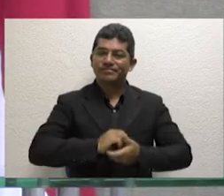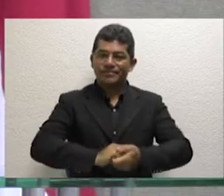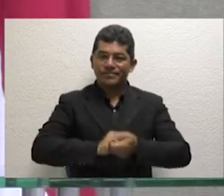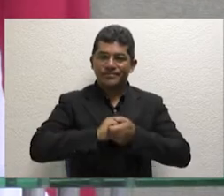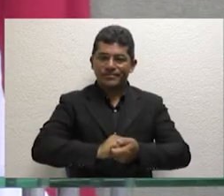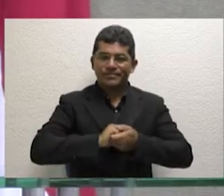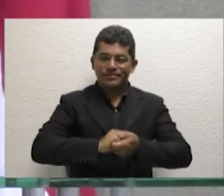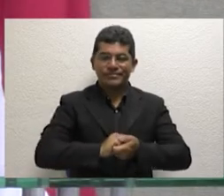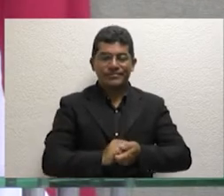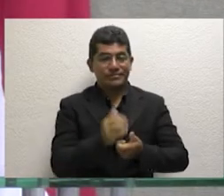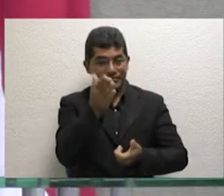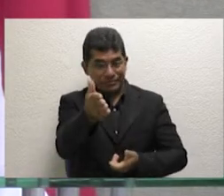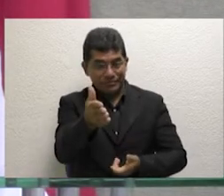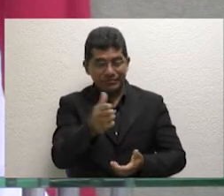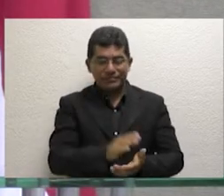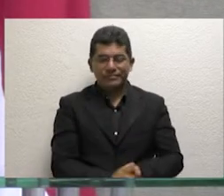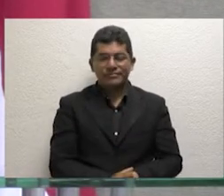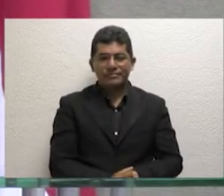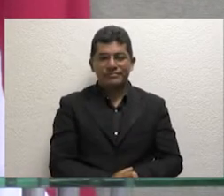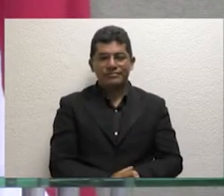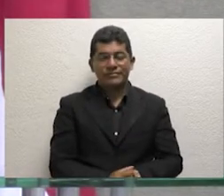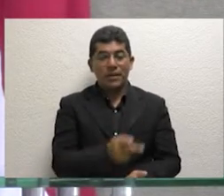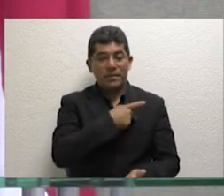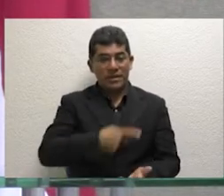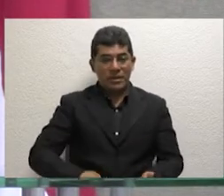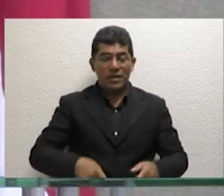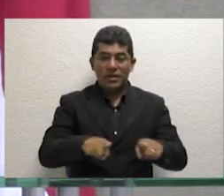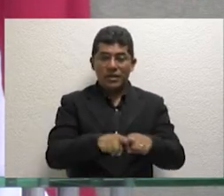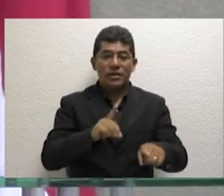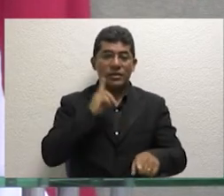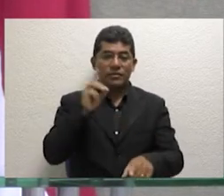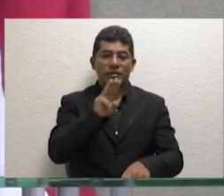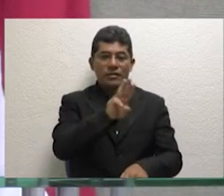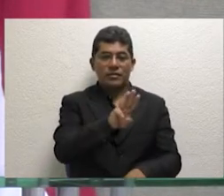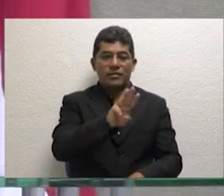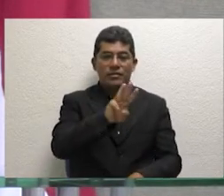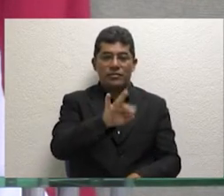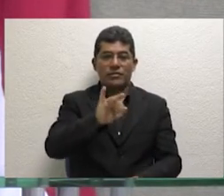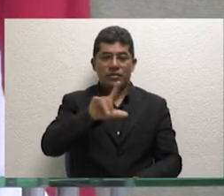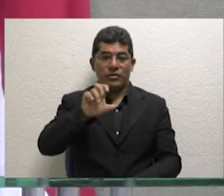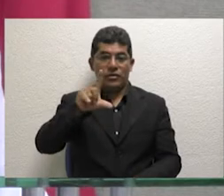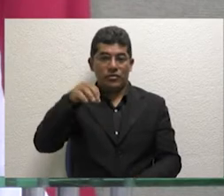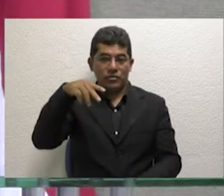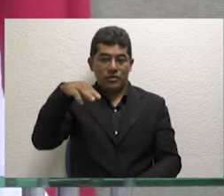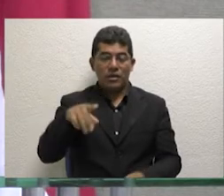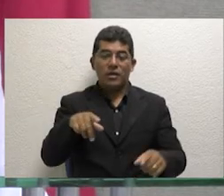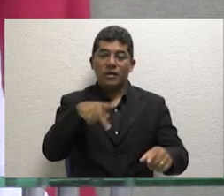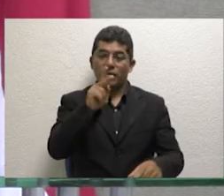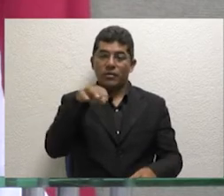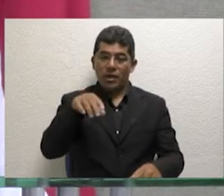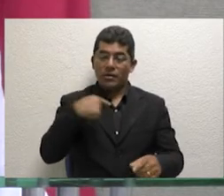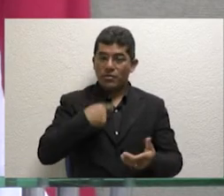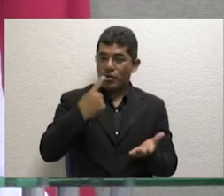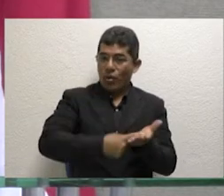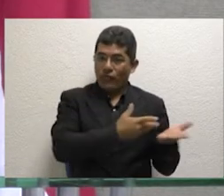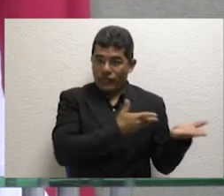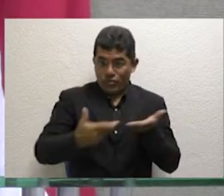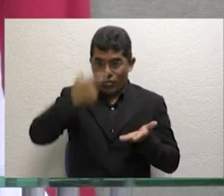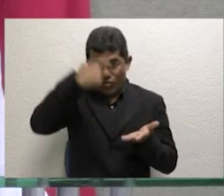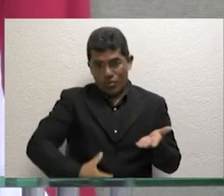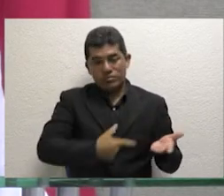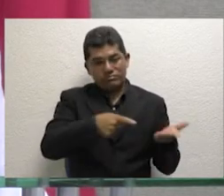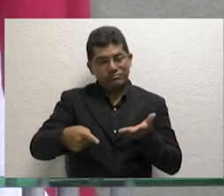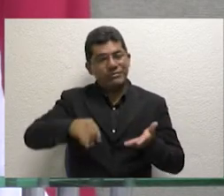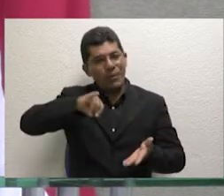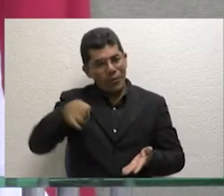além de vossa senhoria o deputado Wilco Barreto que me convidou e aproveitar do ensejo